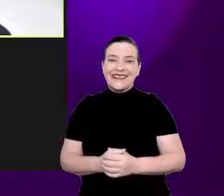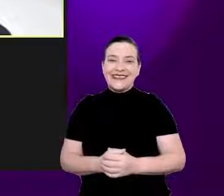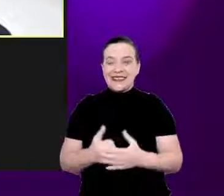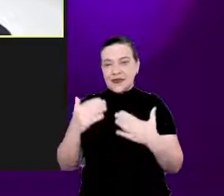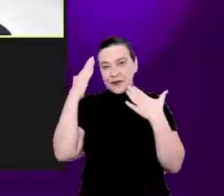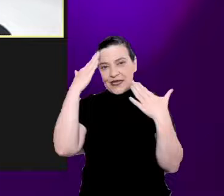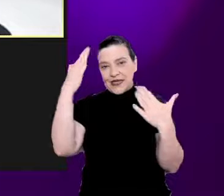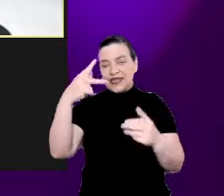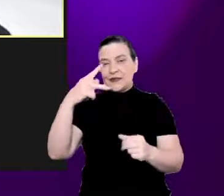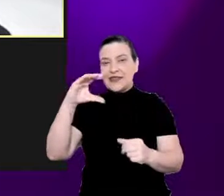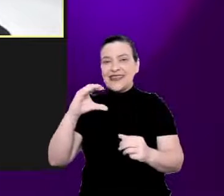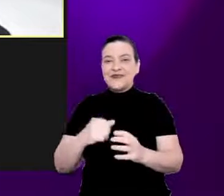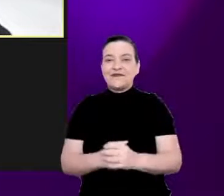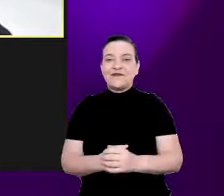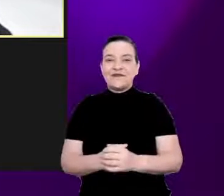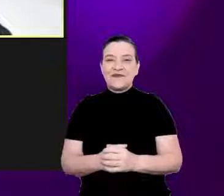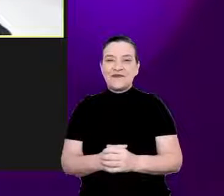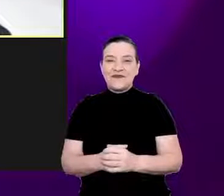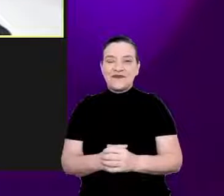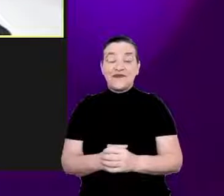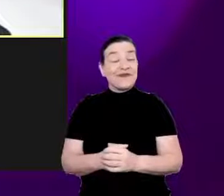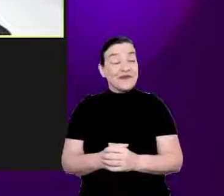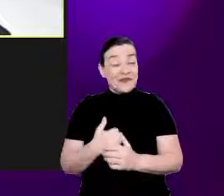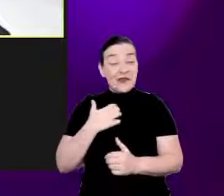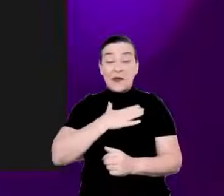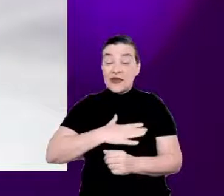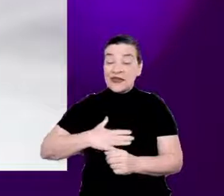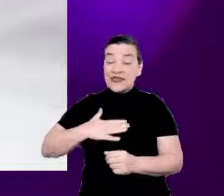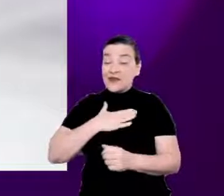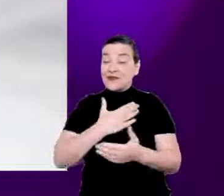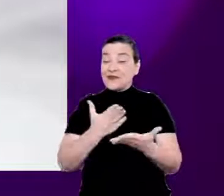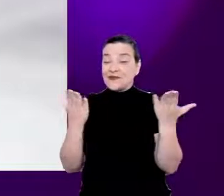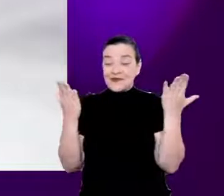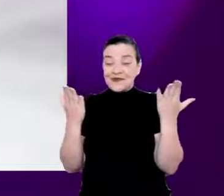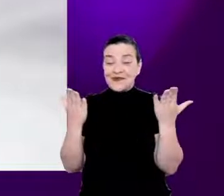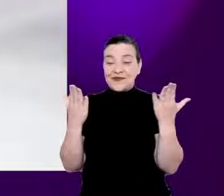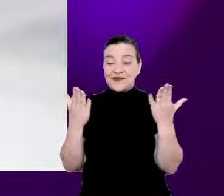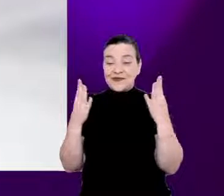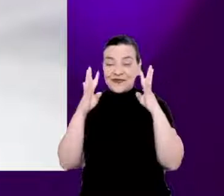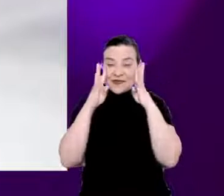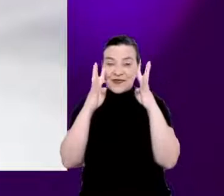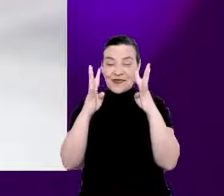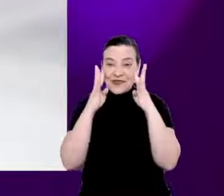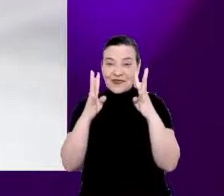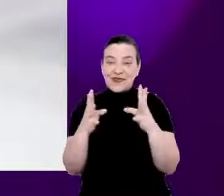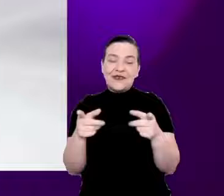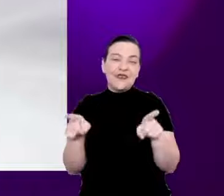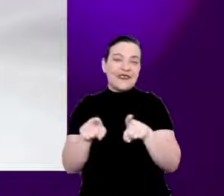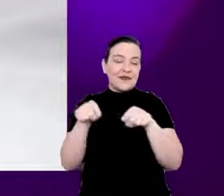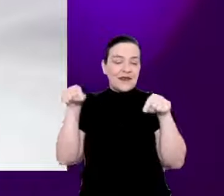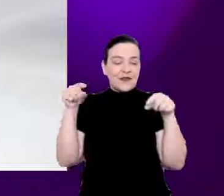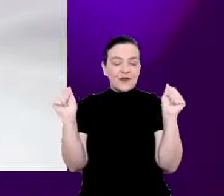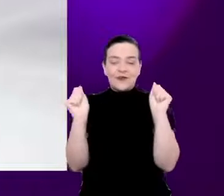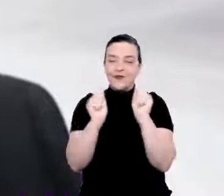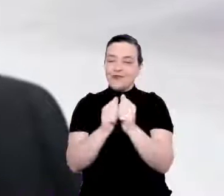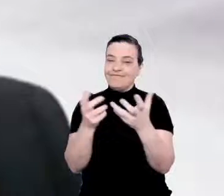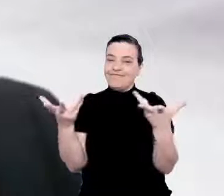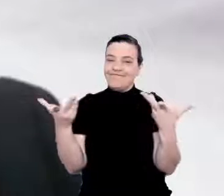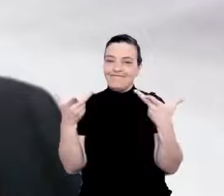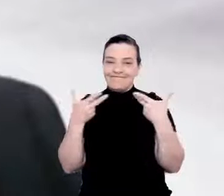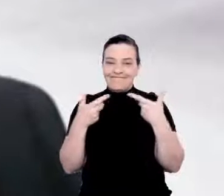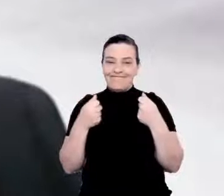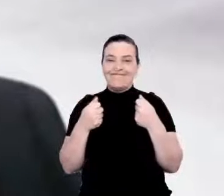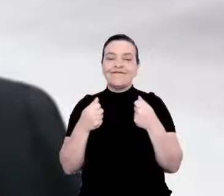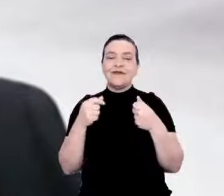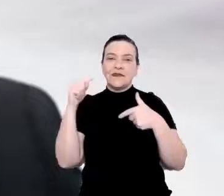obrigado, PC. É sempre muito prazeroso te ouvir e para brilhantar aqui essa nossa mesa. Alguns pontos